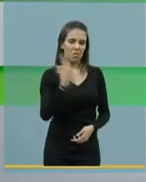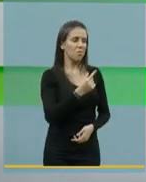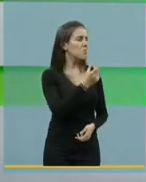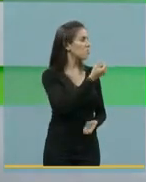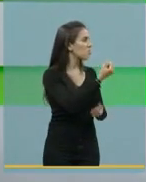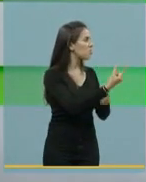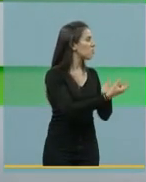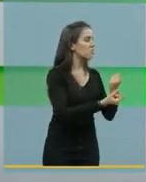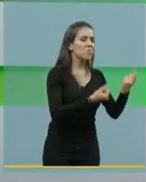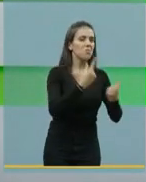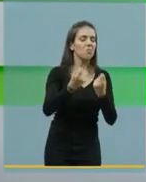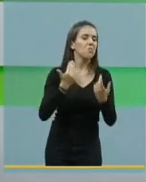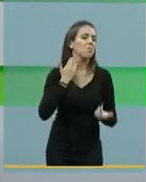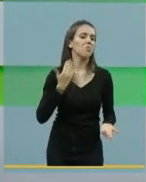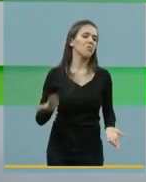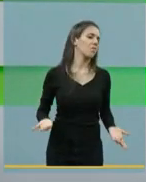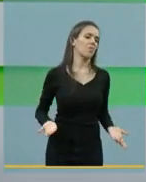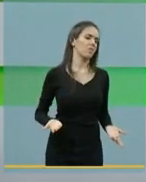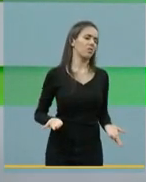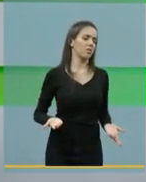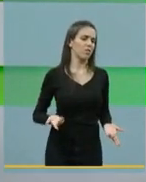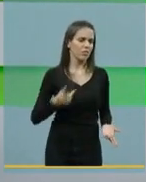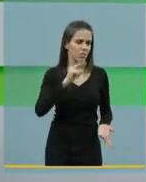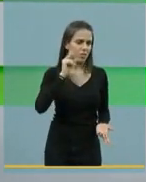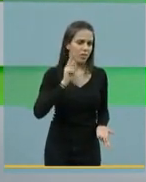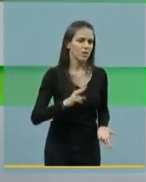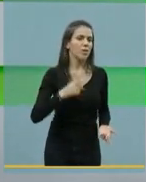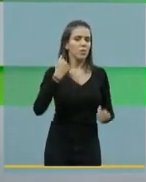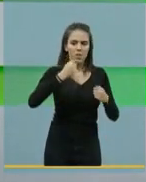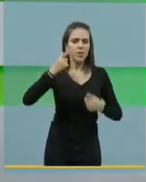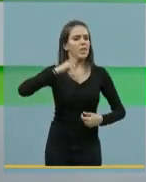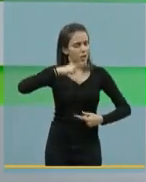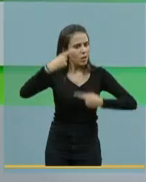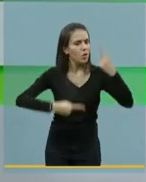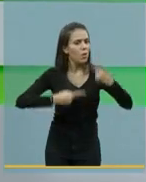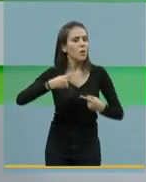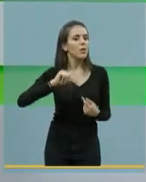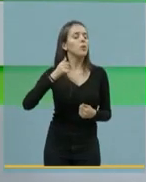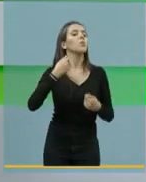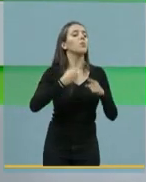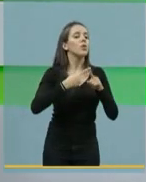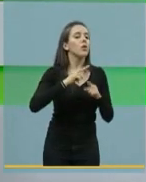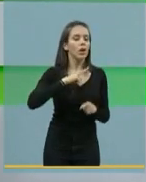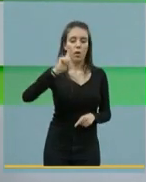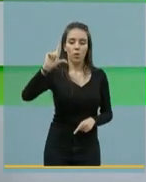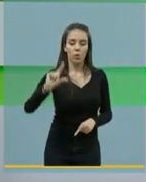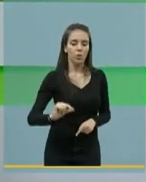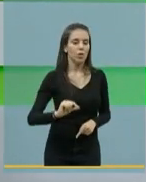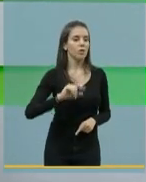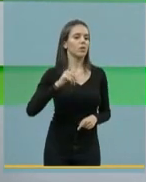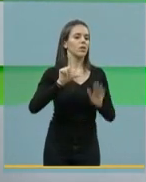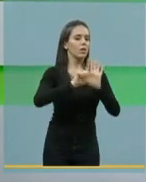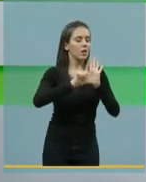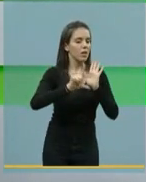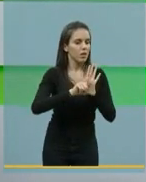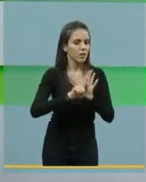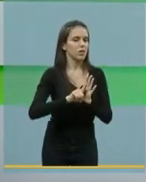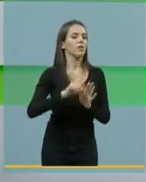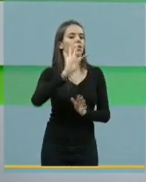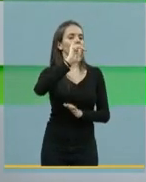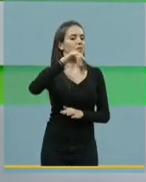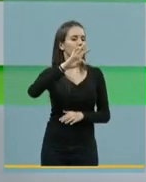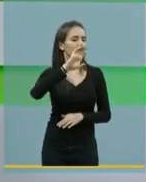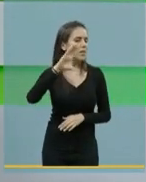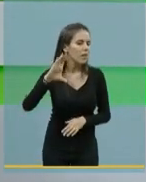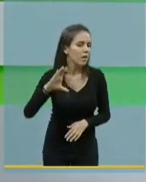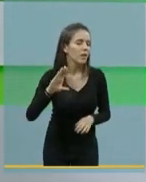abre desregulamentar competição reduzir custos lei geral de garantias pintec